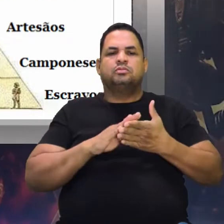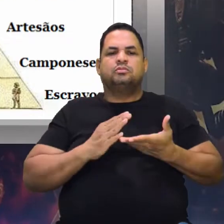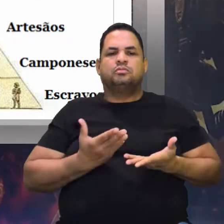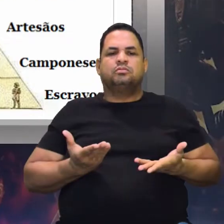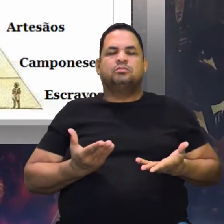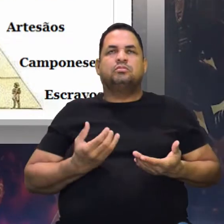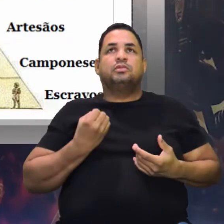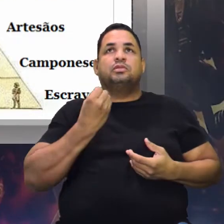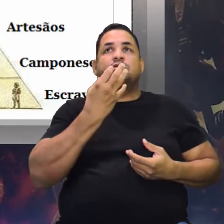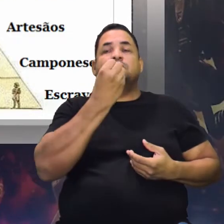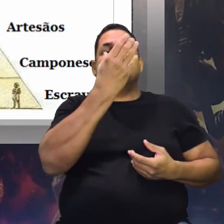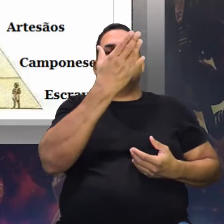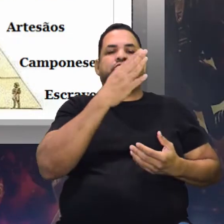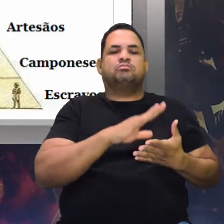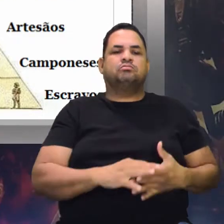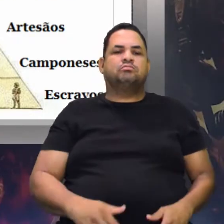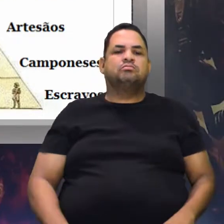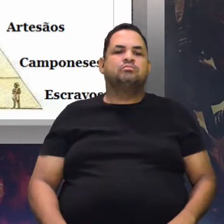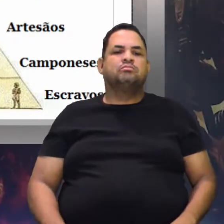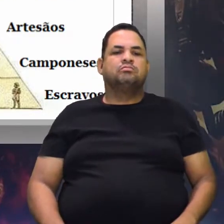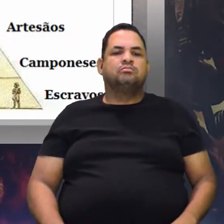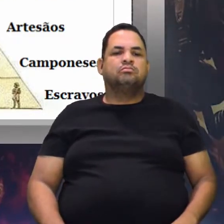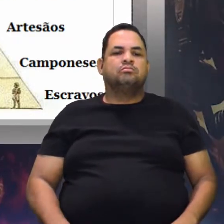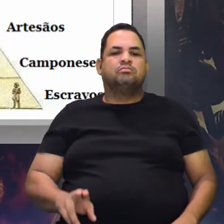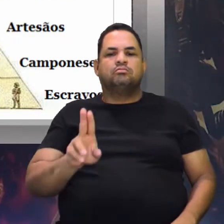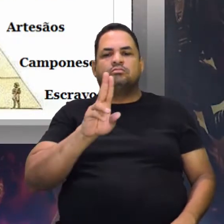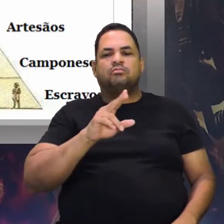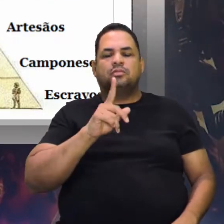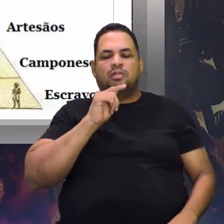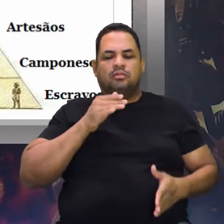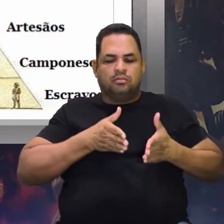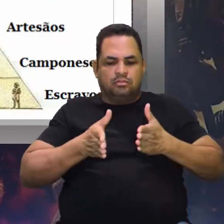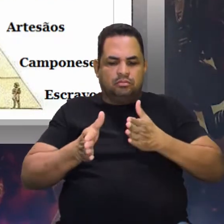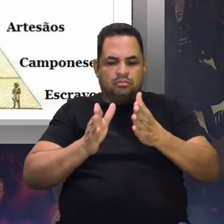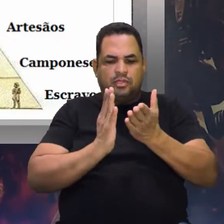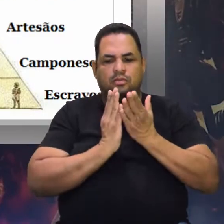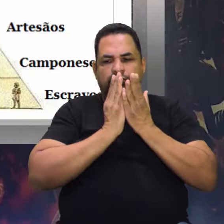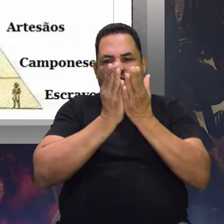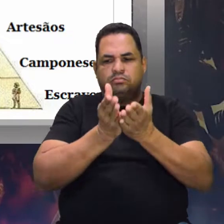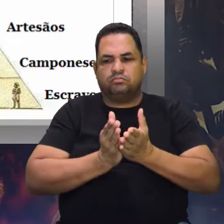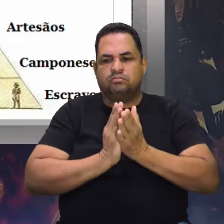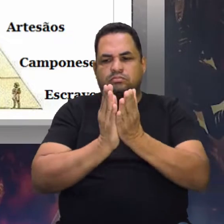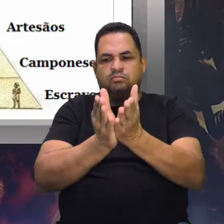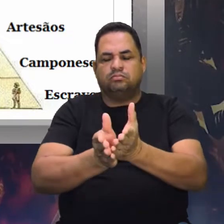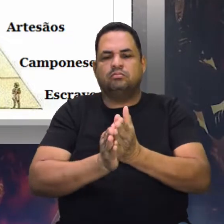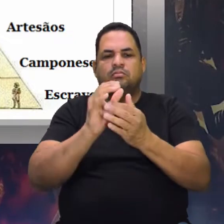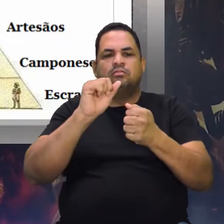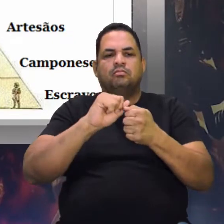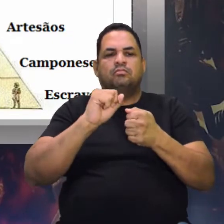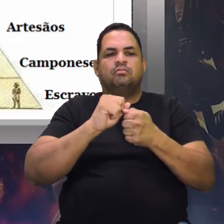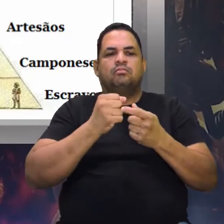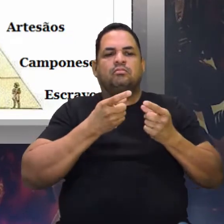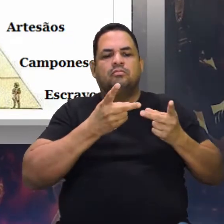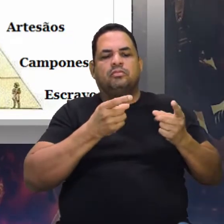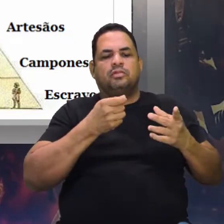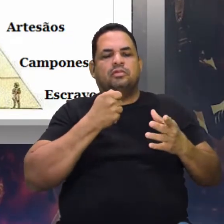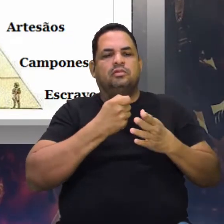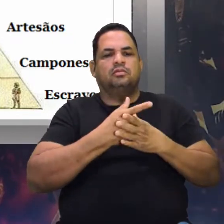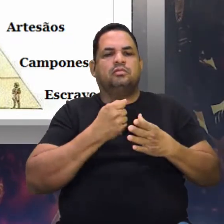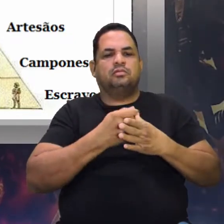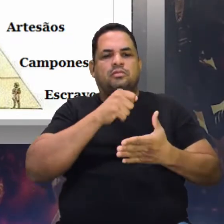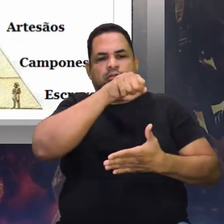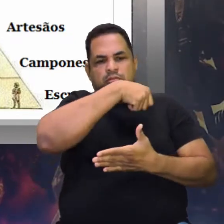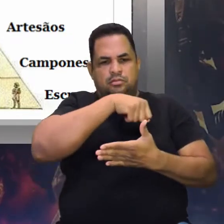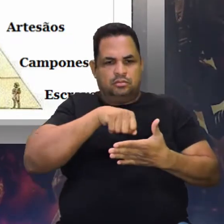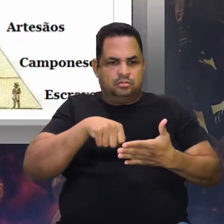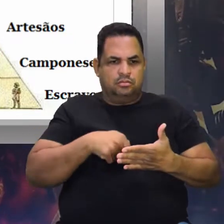onde eles viajavam? Pelo Rio Nilo, nas embarcações, fazendo esse comércio. Os